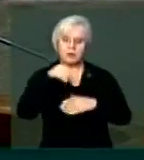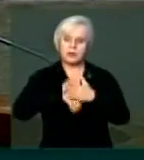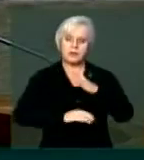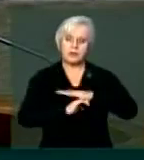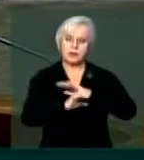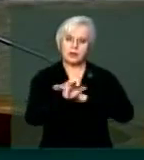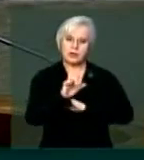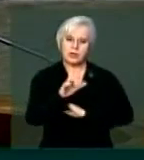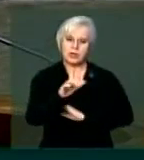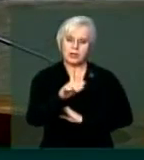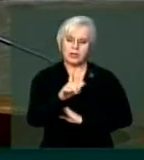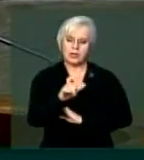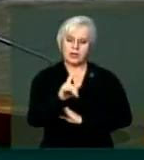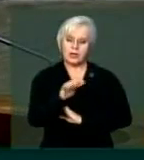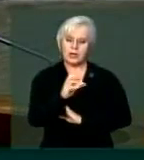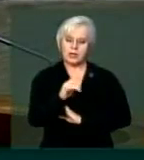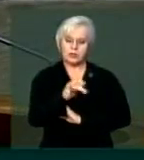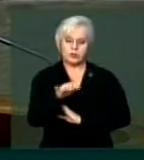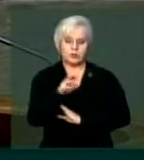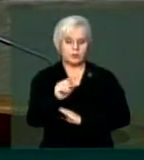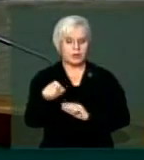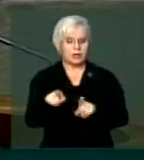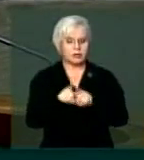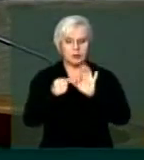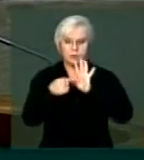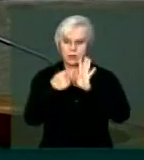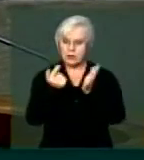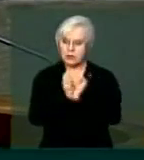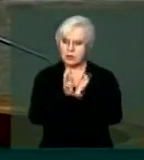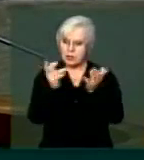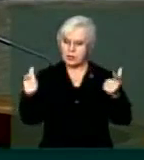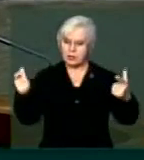as grandes empreiteiras